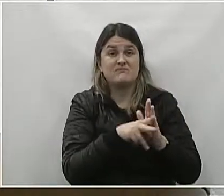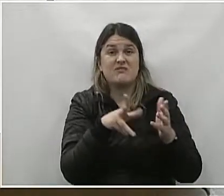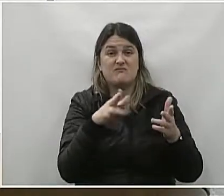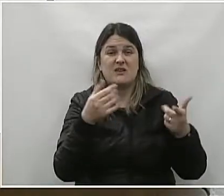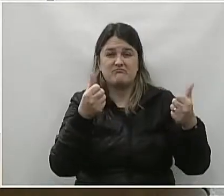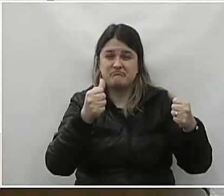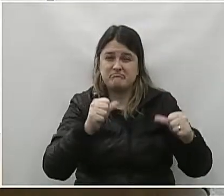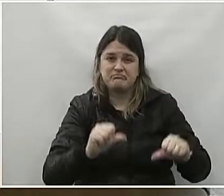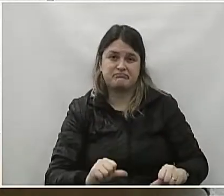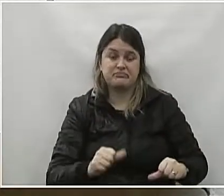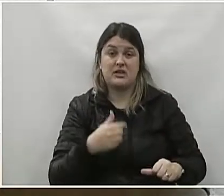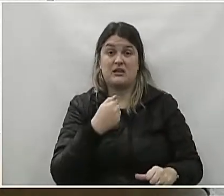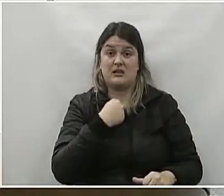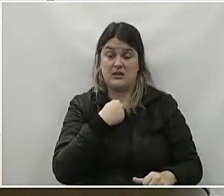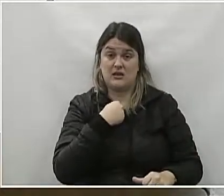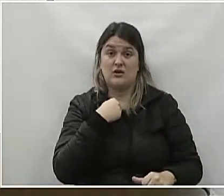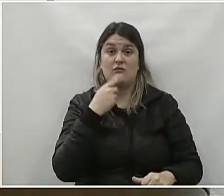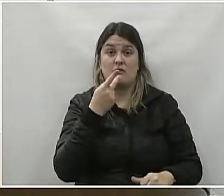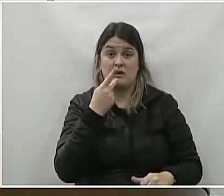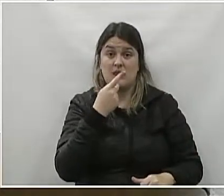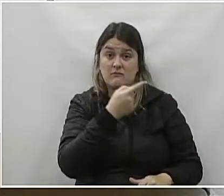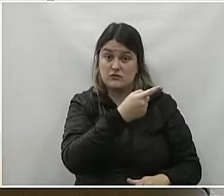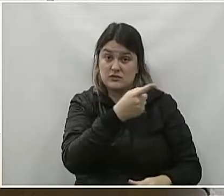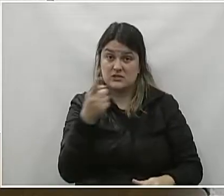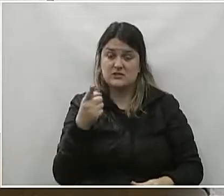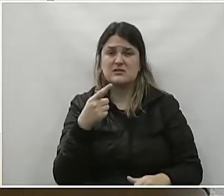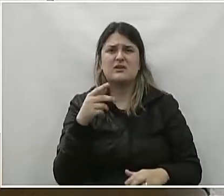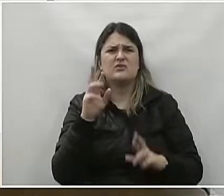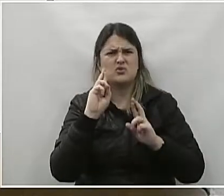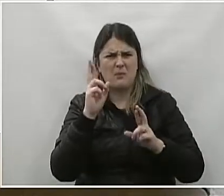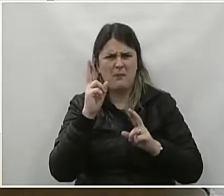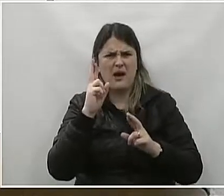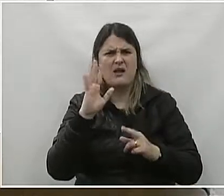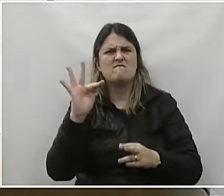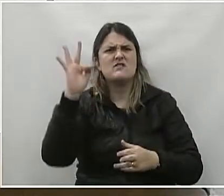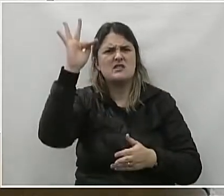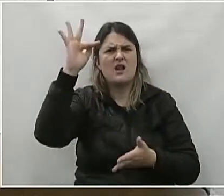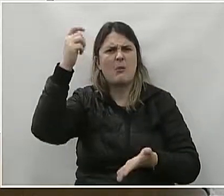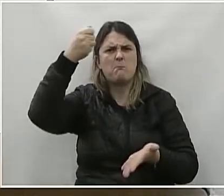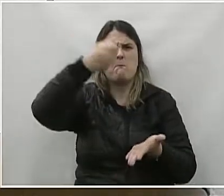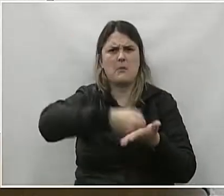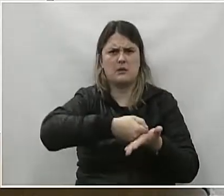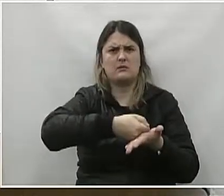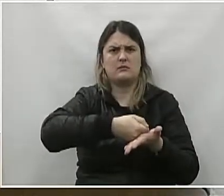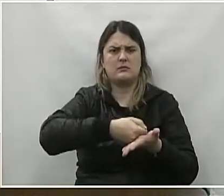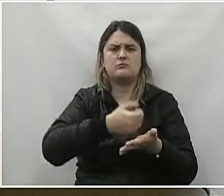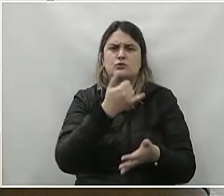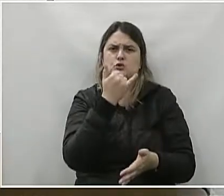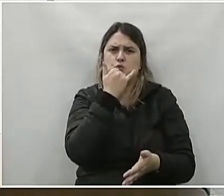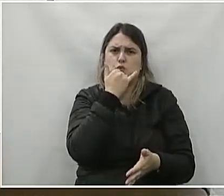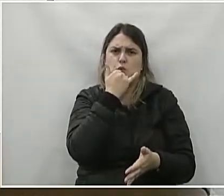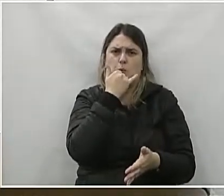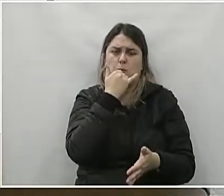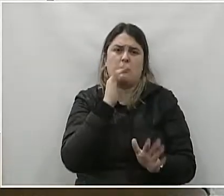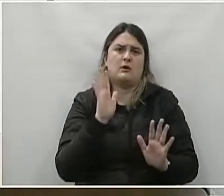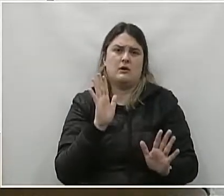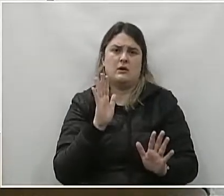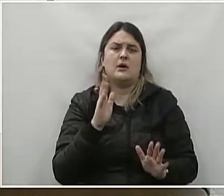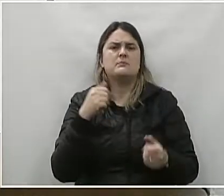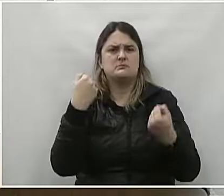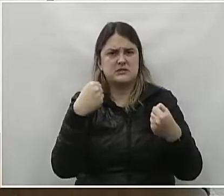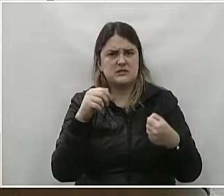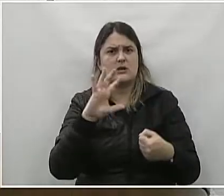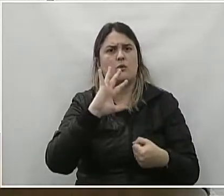muito feia. E eu vou falar uma coisa para vocês. Eu torço para que tenha uma intervenção federal aqui. Me desculpe, mas é uma coisa que